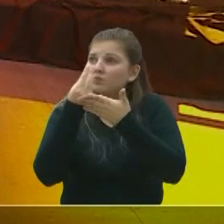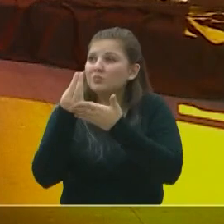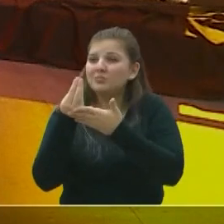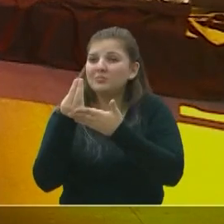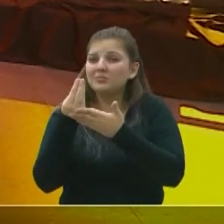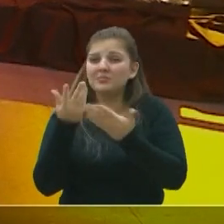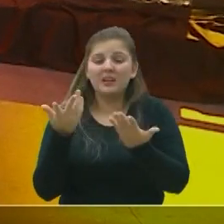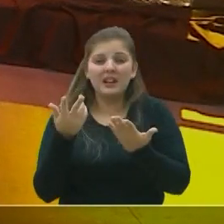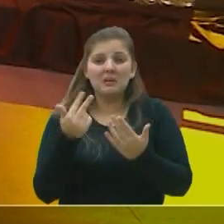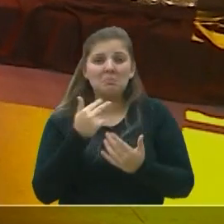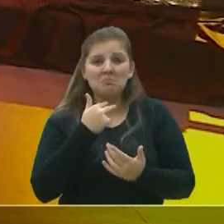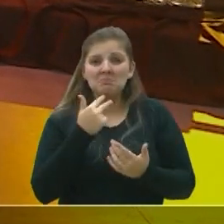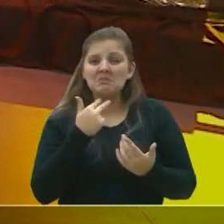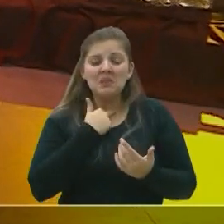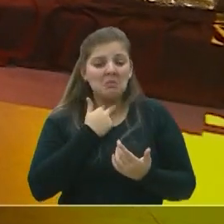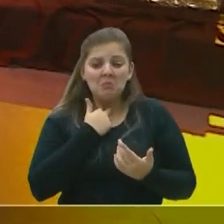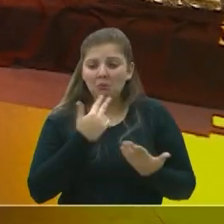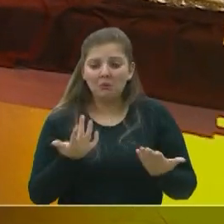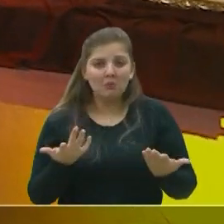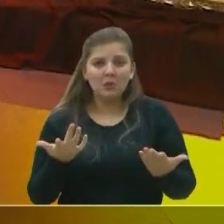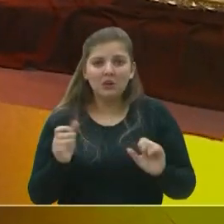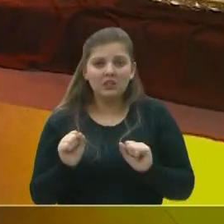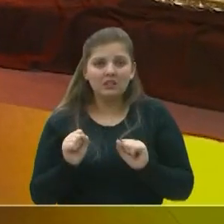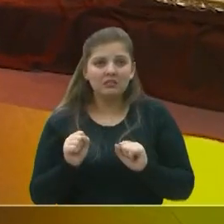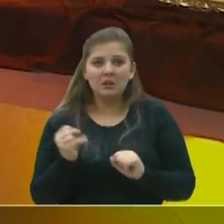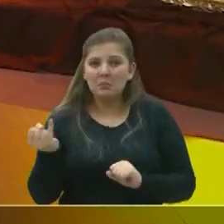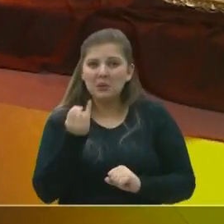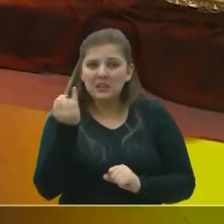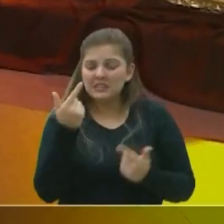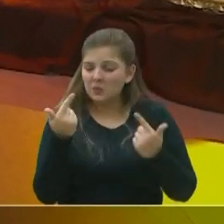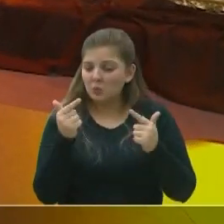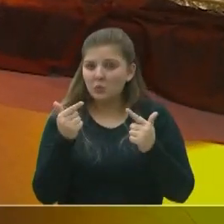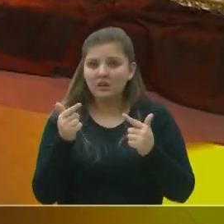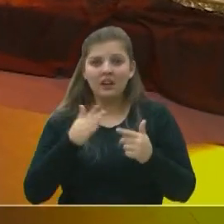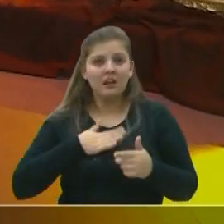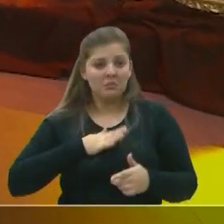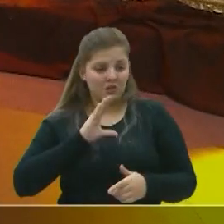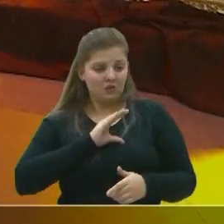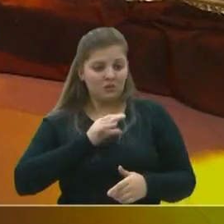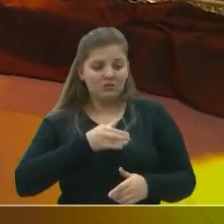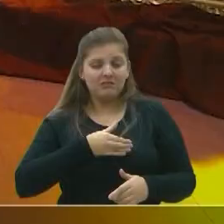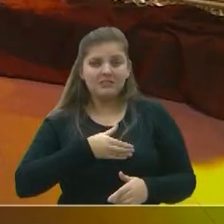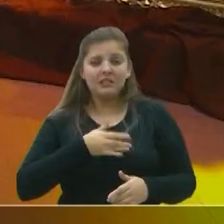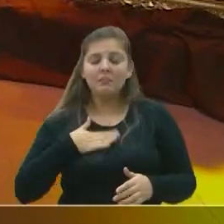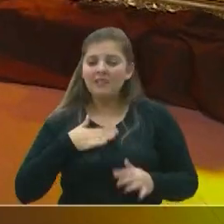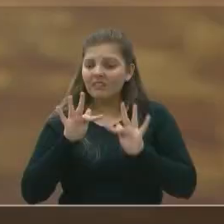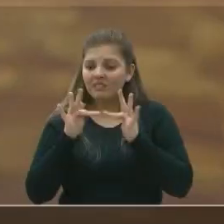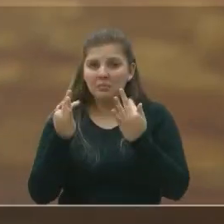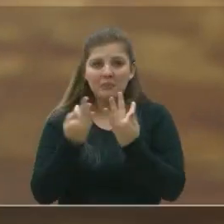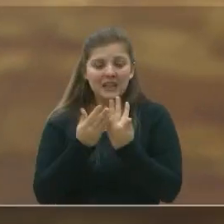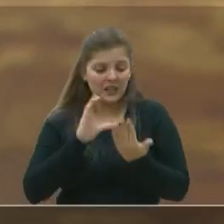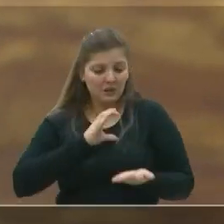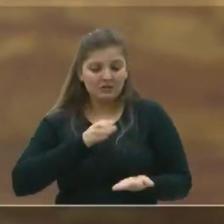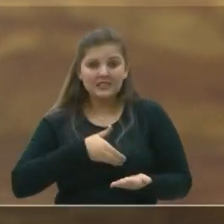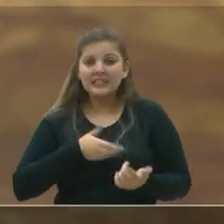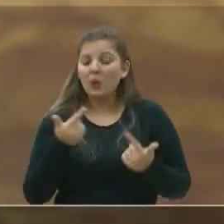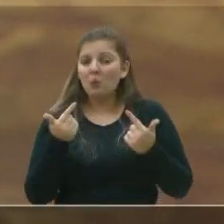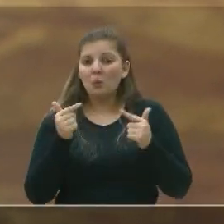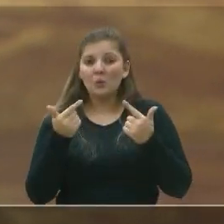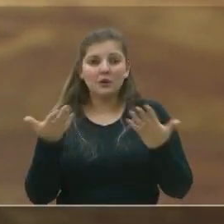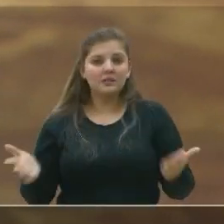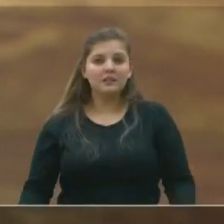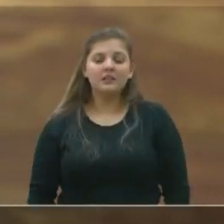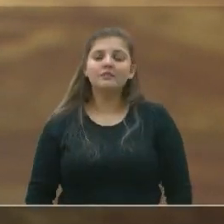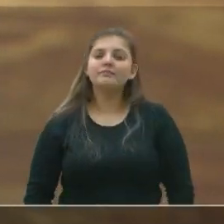importa? Que conversão é essa minha, Senhor? A minha família não se converte. Filha, o Senhor